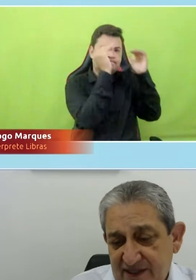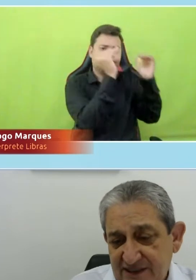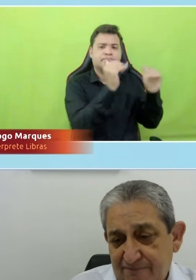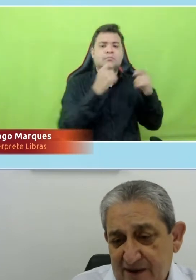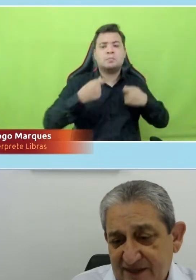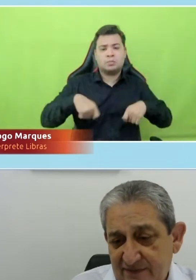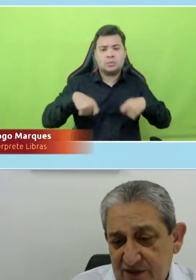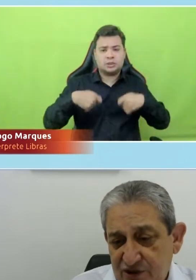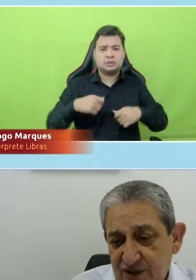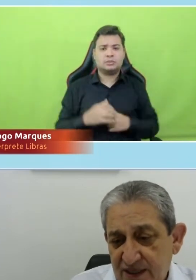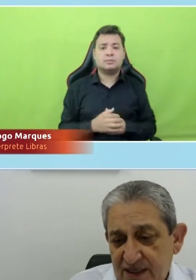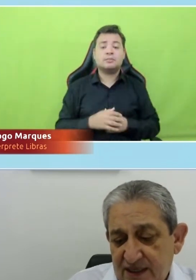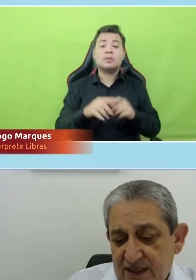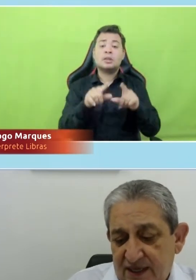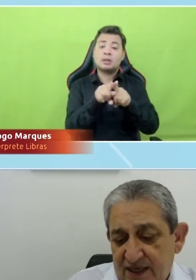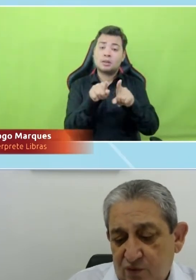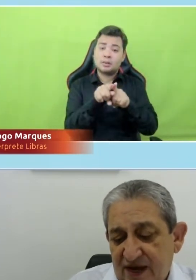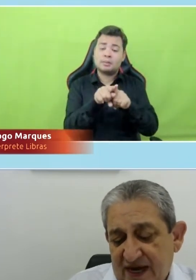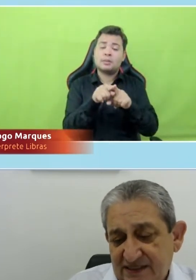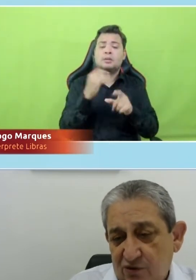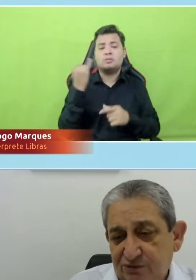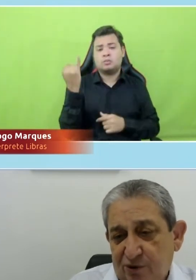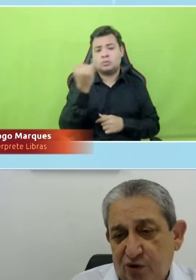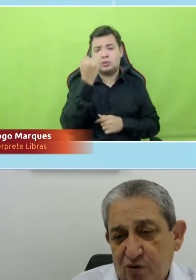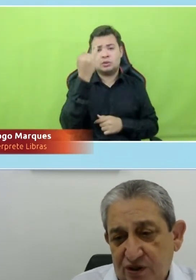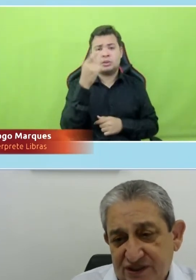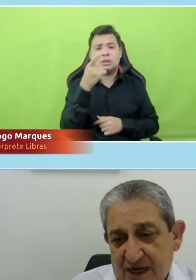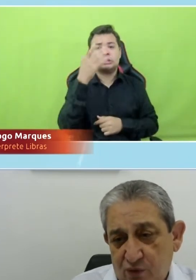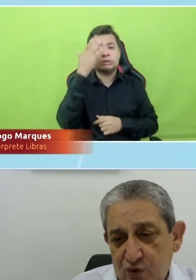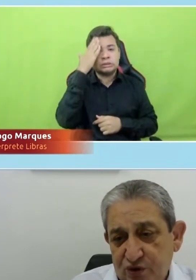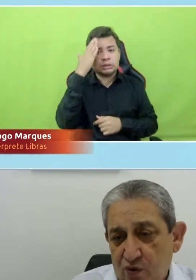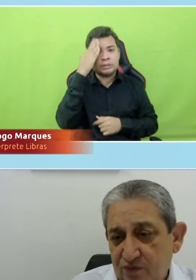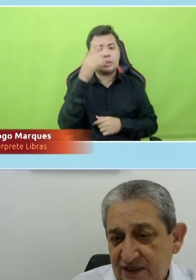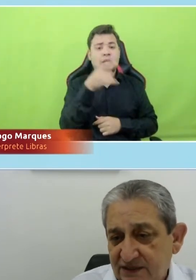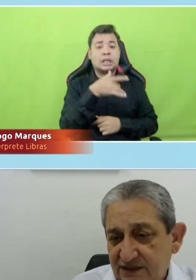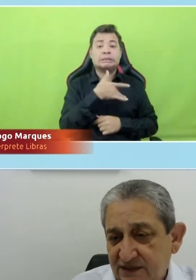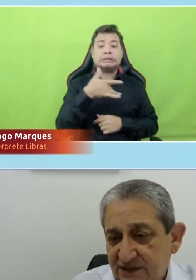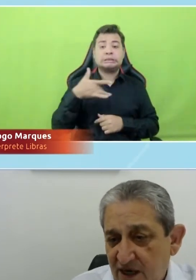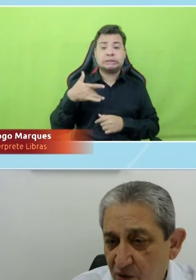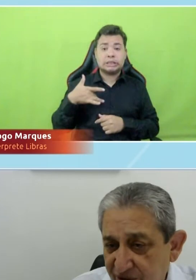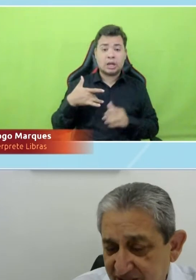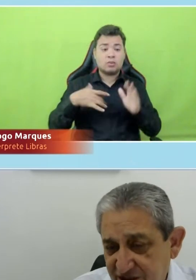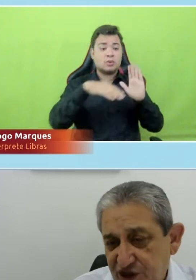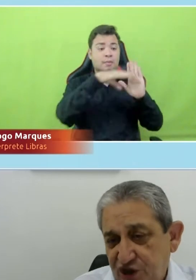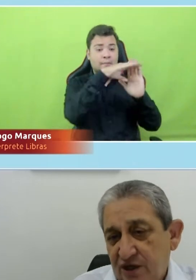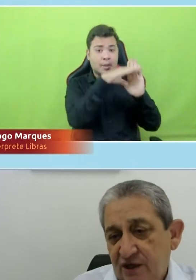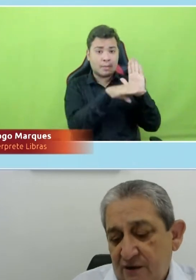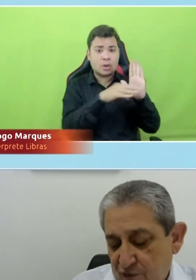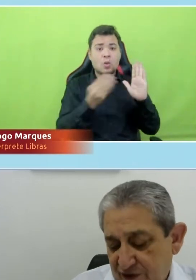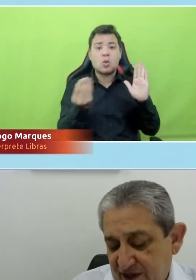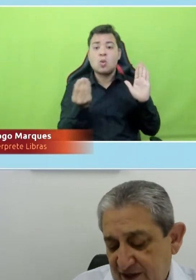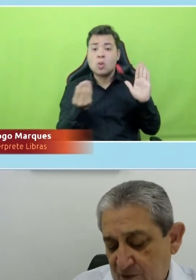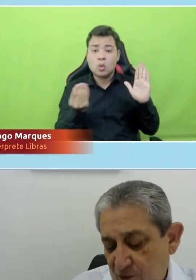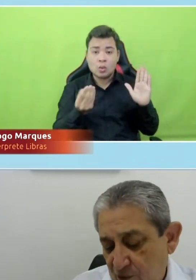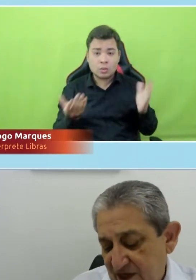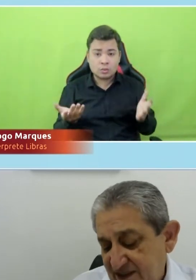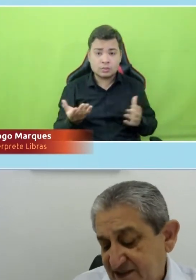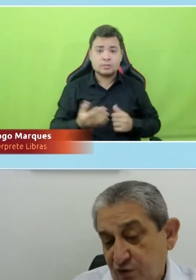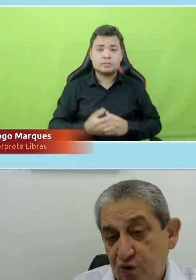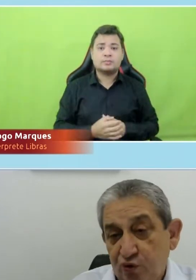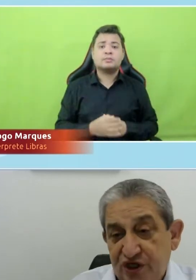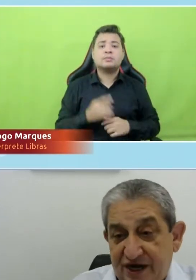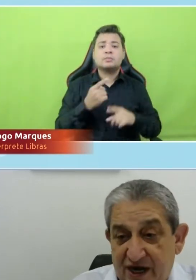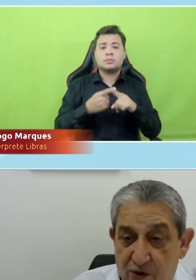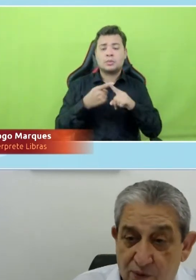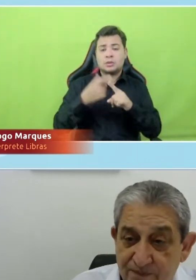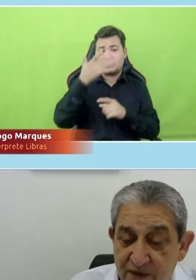saber antecipadamente com relação aos protocolos de saúde, como que eles estão, né? Se a gente, porque o recenseador,